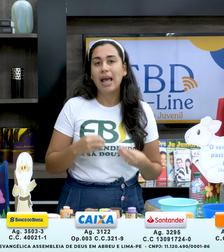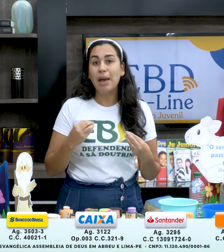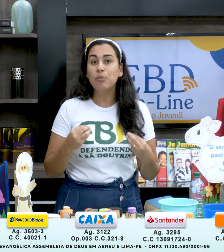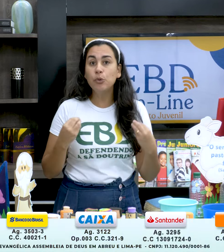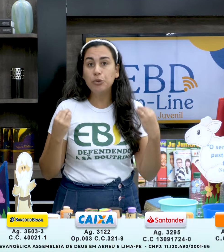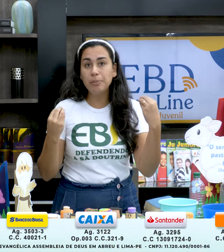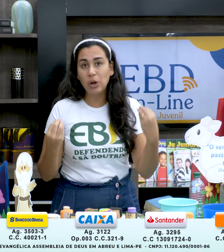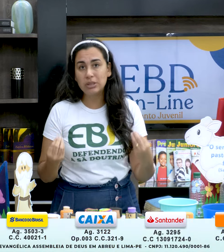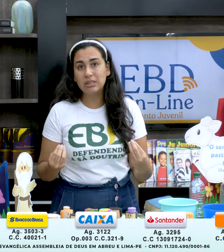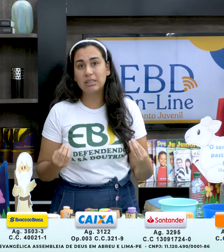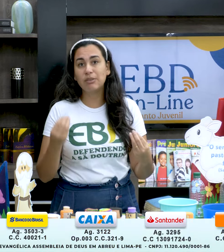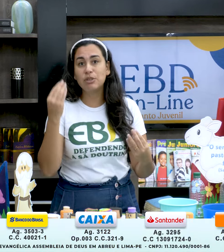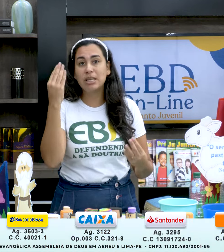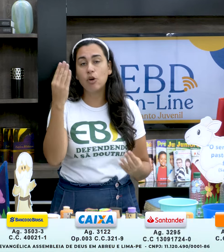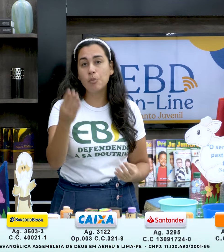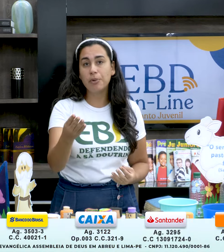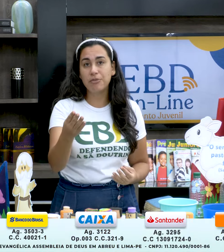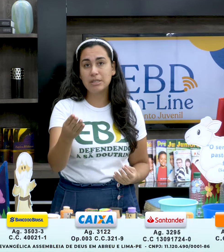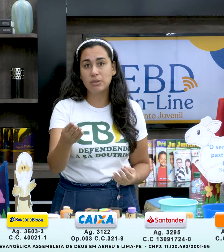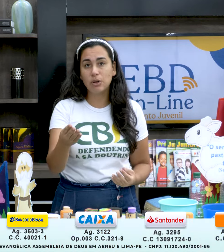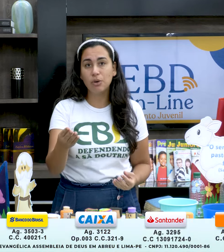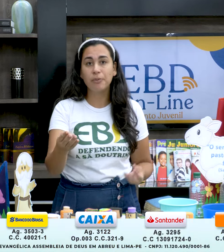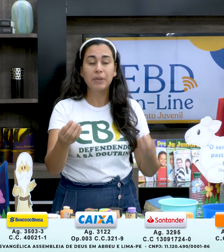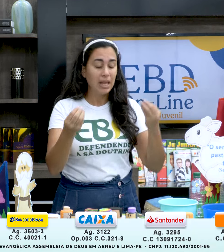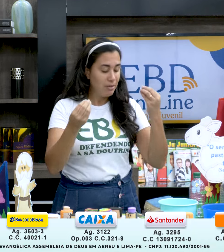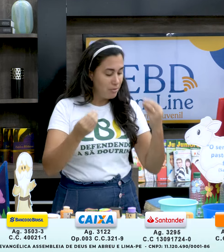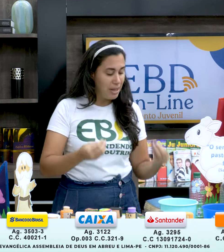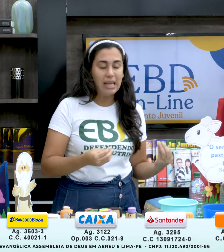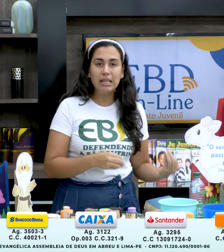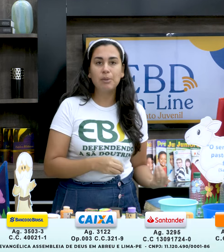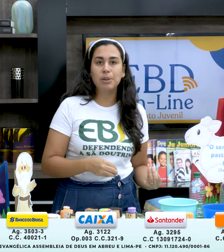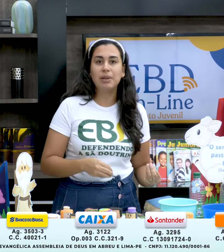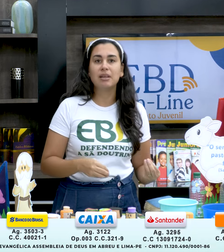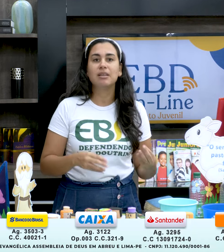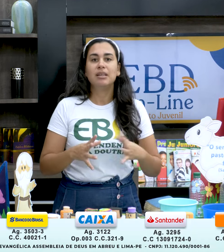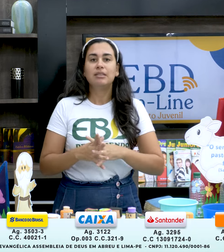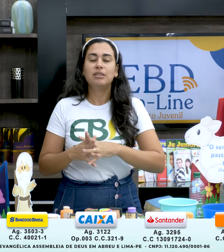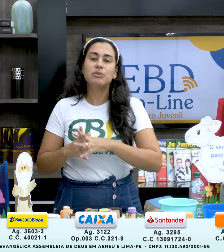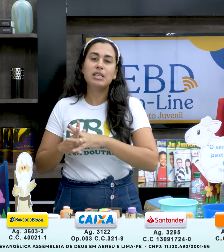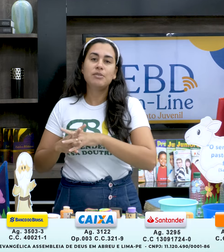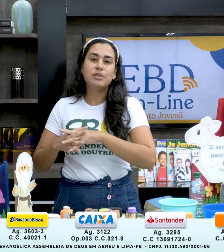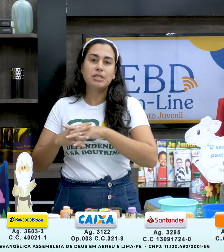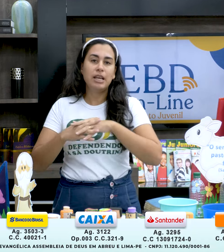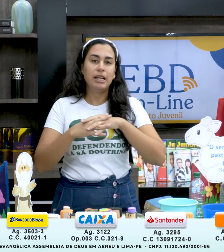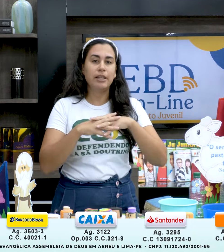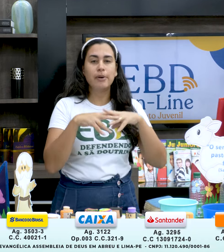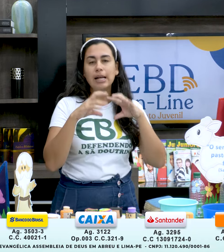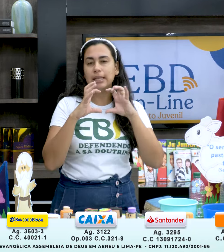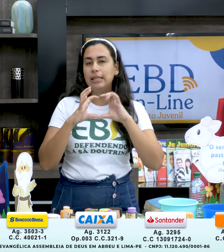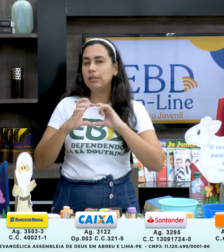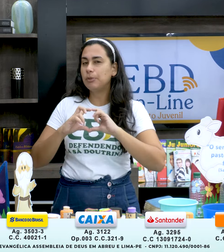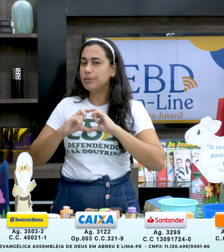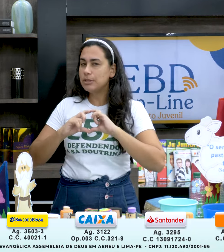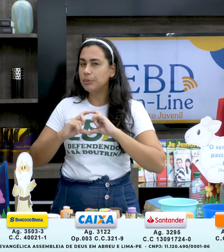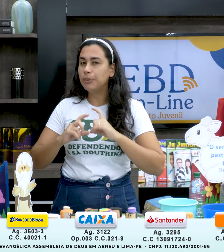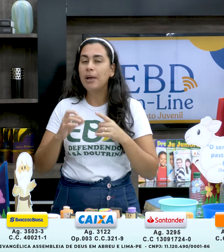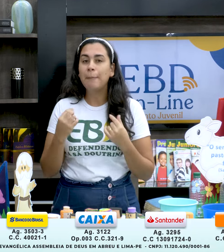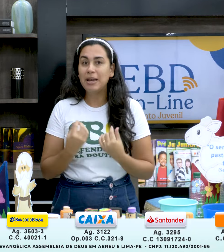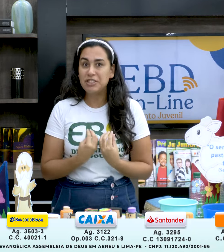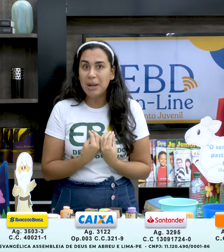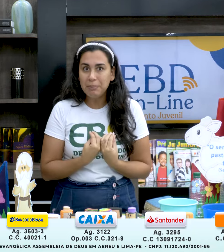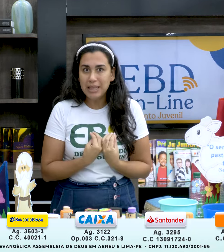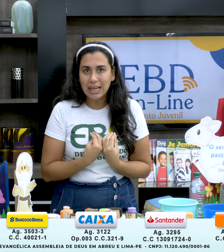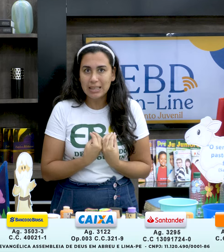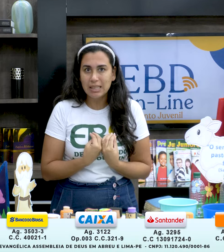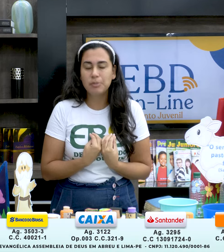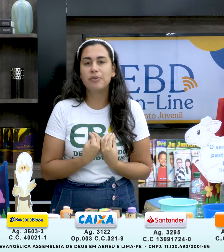Então, é muito importante que você, como professor, venha ler na Bíblia. Eu não sei se você tem uma carteirinha de professor,